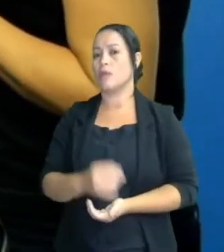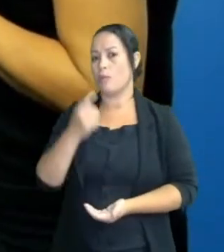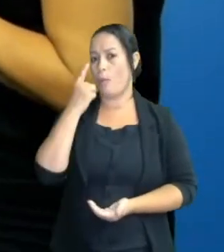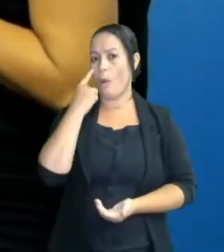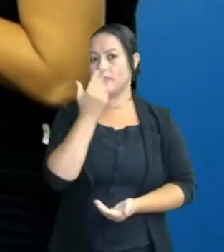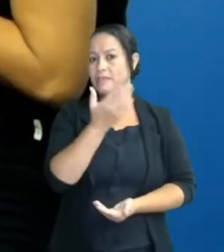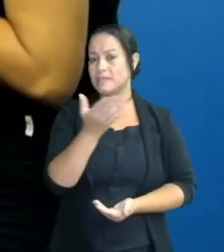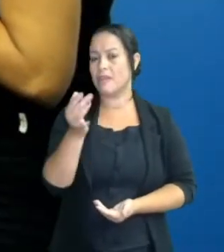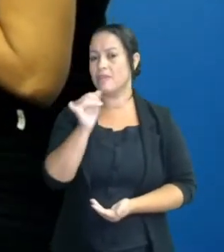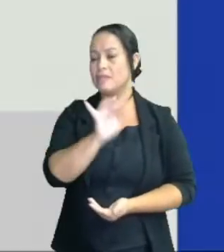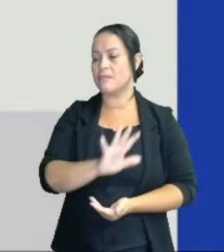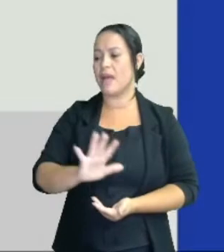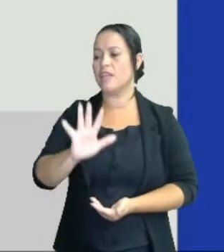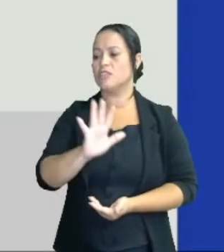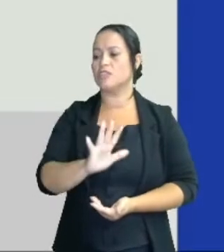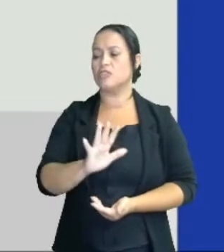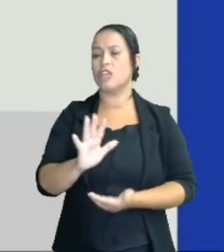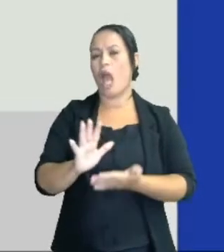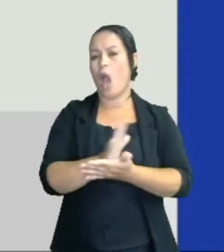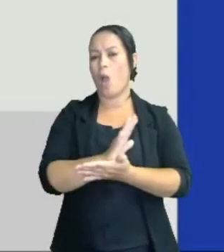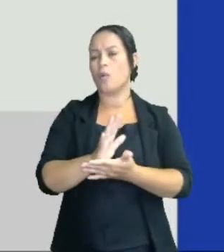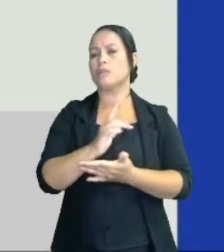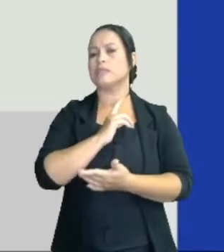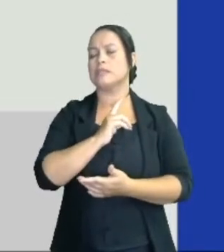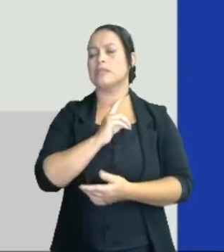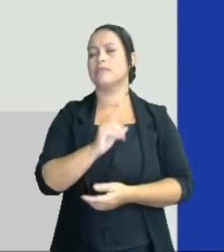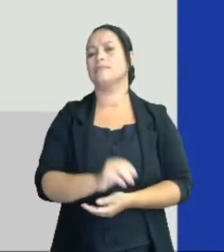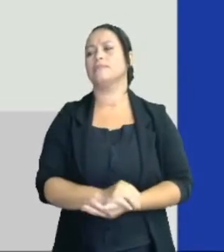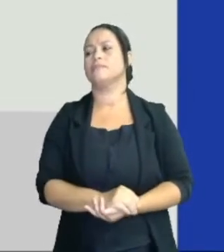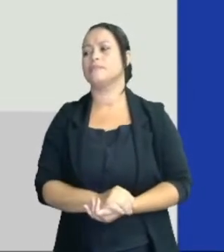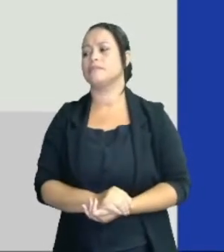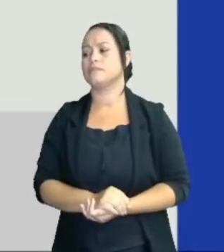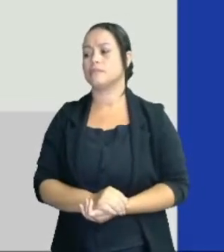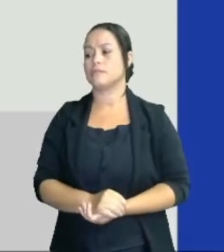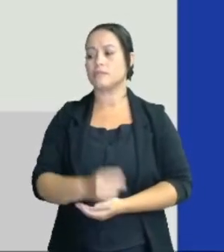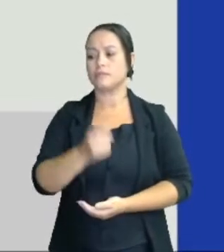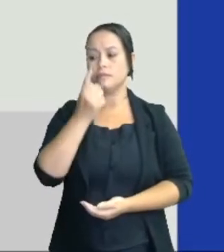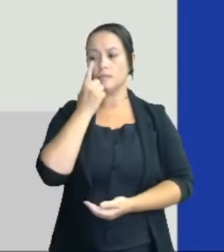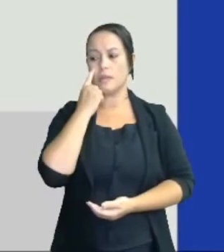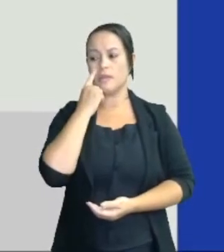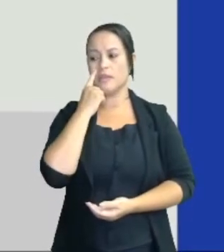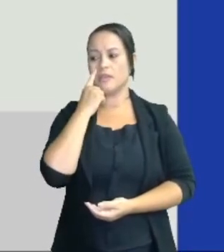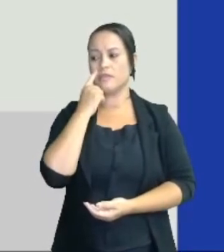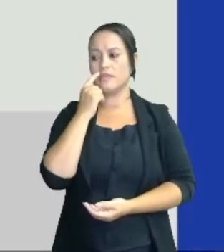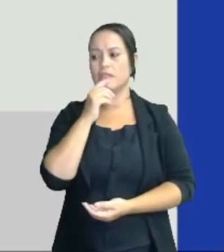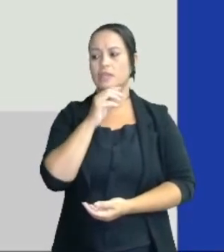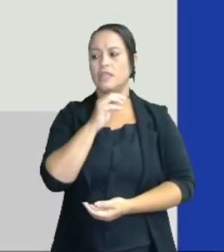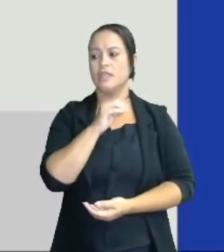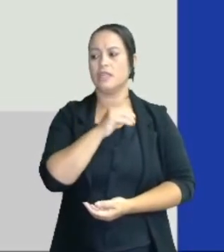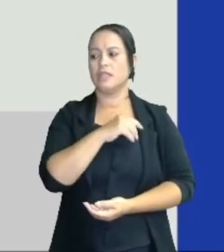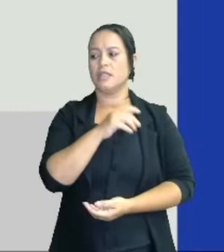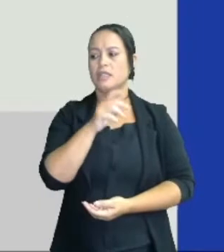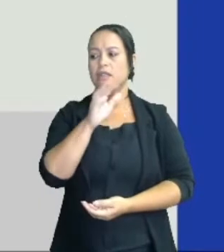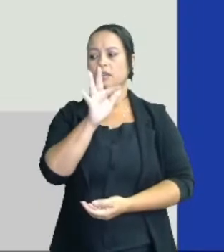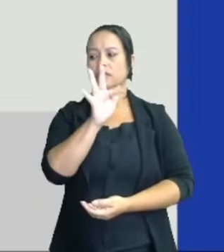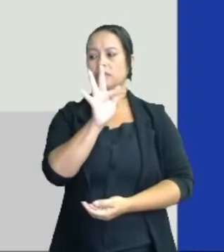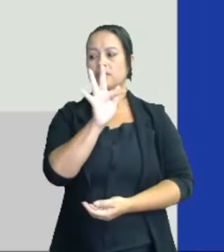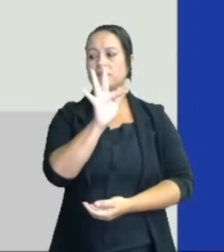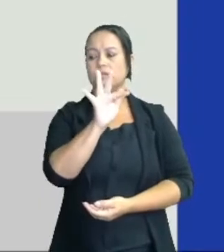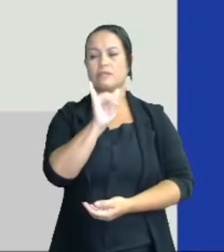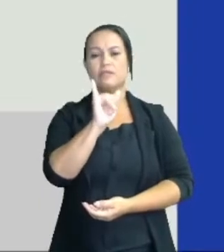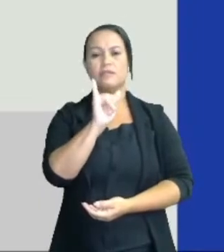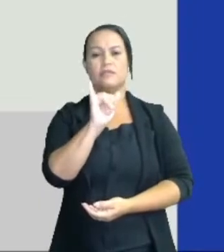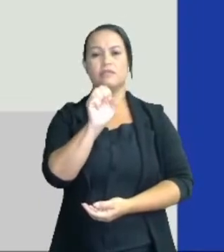Olha só, vamos ver aqui os recursos que a gente tem aqui, ó. Ó, é o